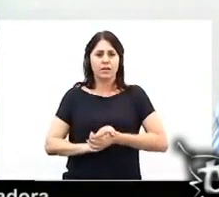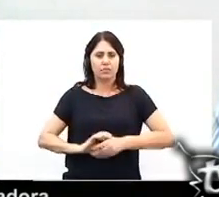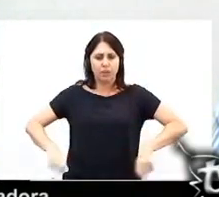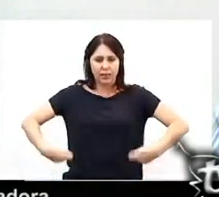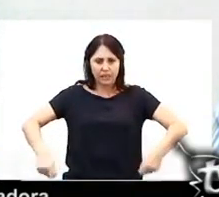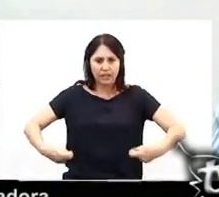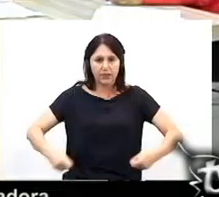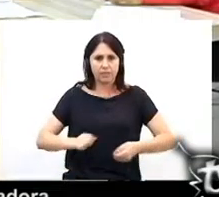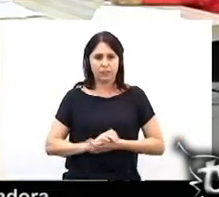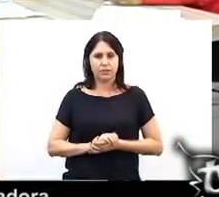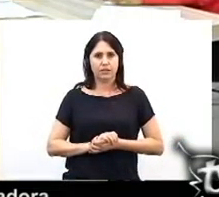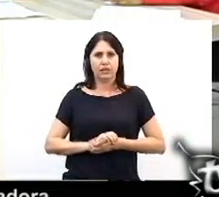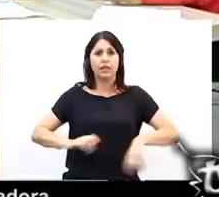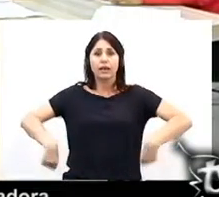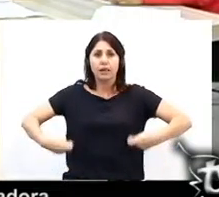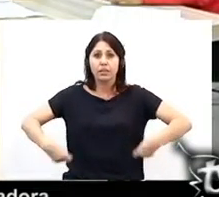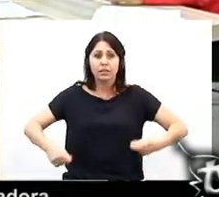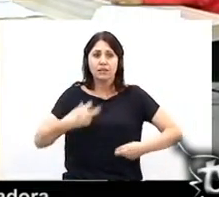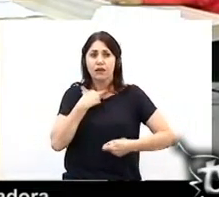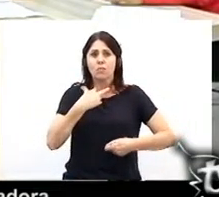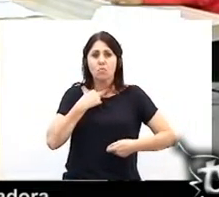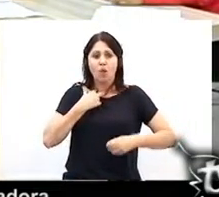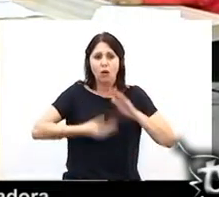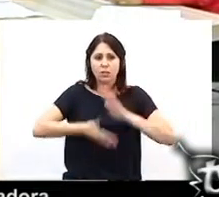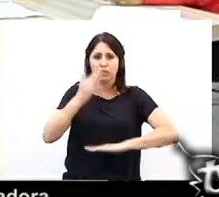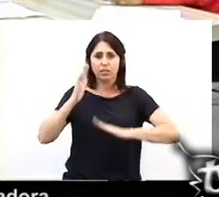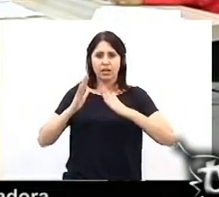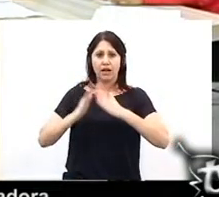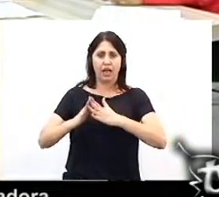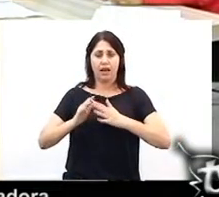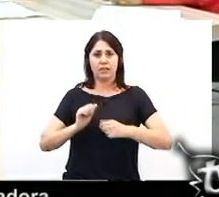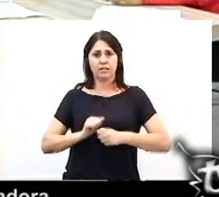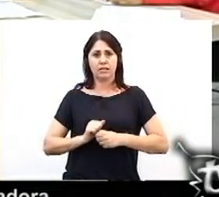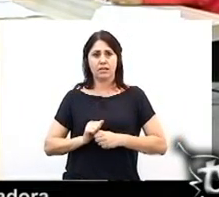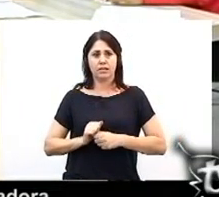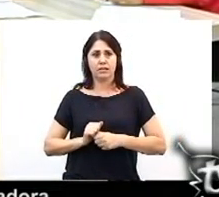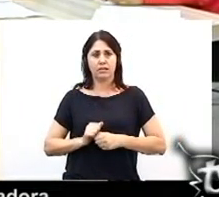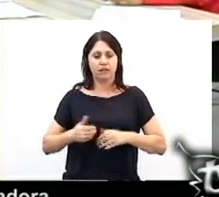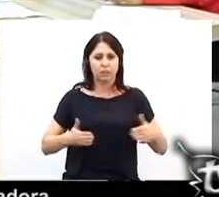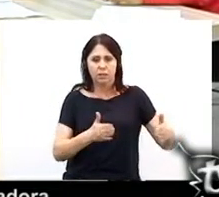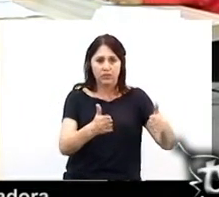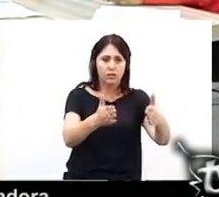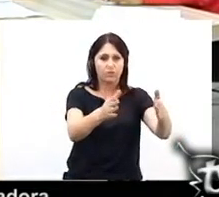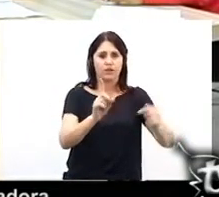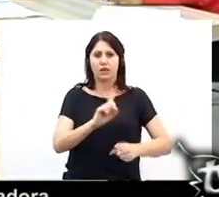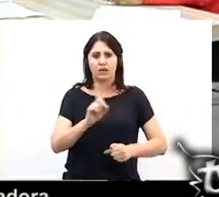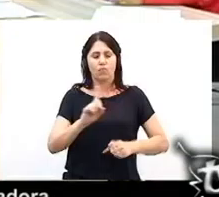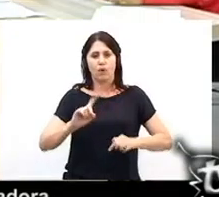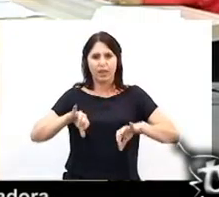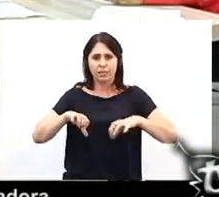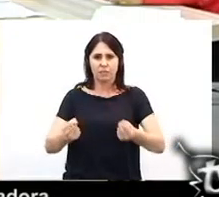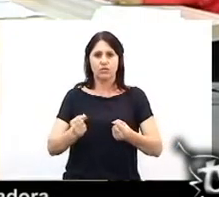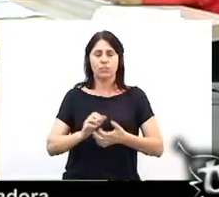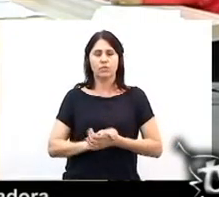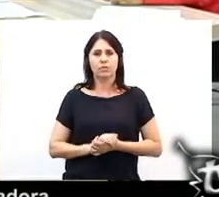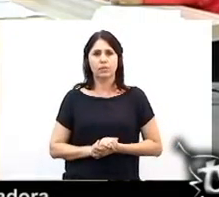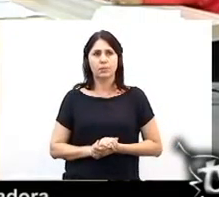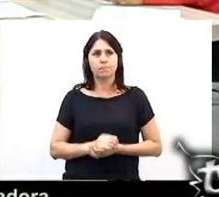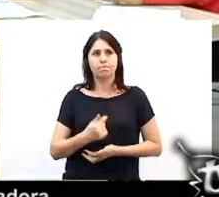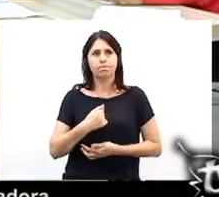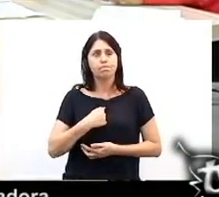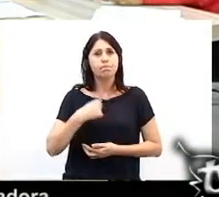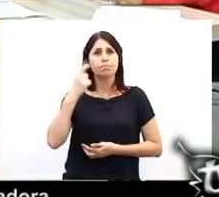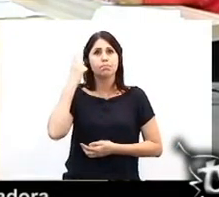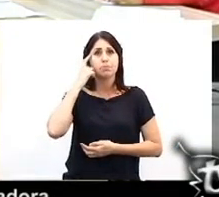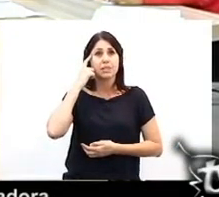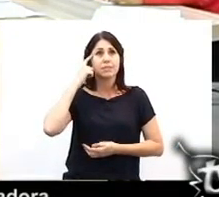me questionaram, mas eles vão morrer se não respeita o cadeirante. Não pode sair